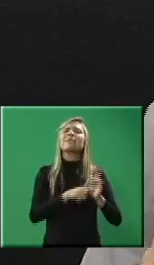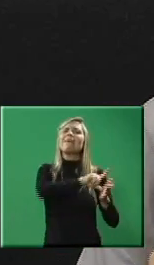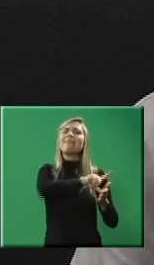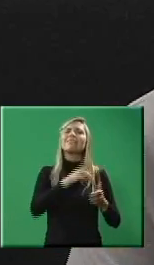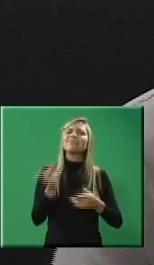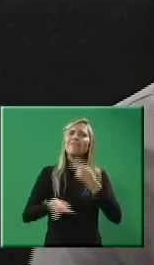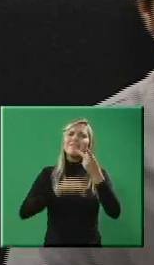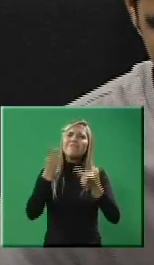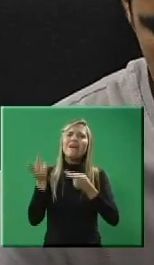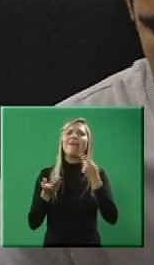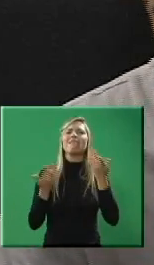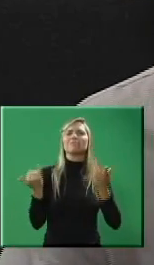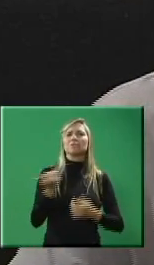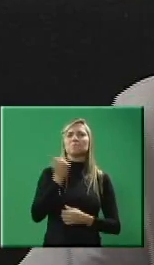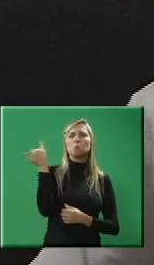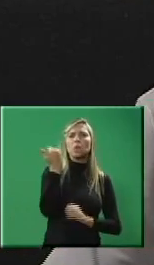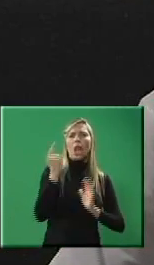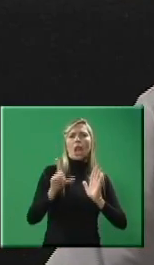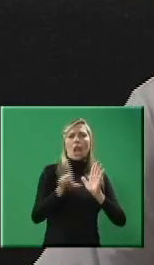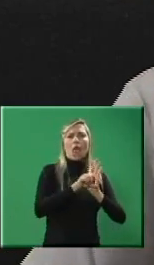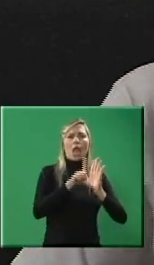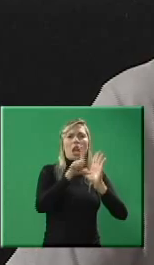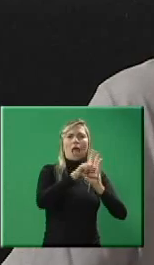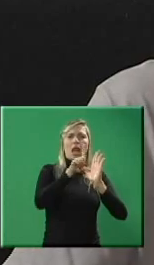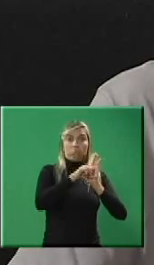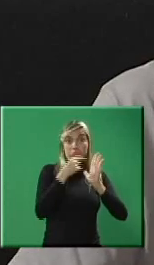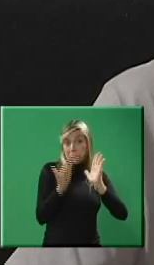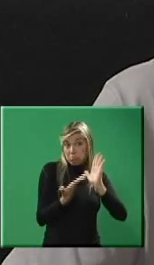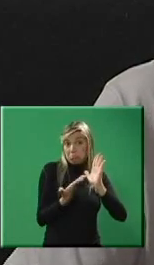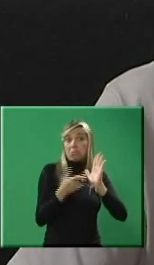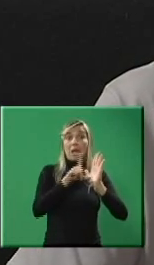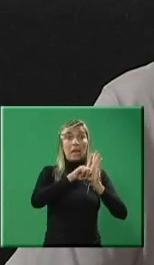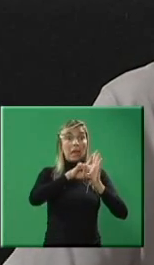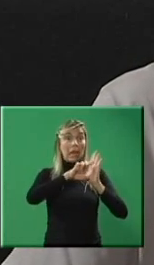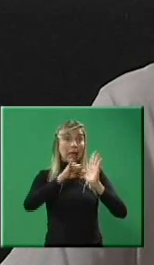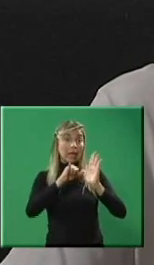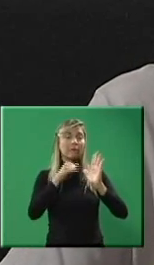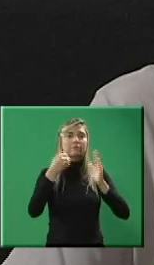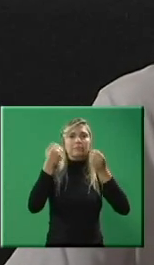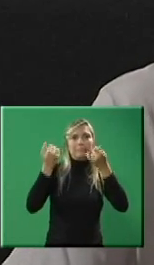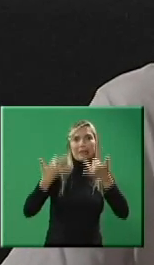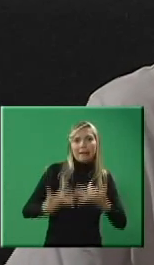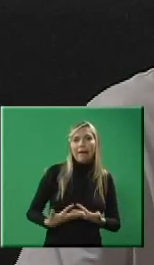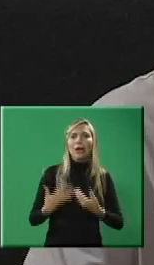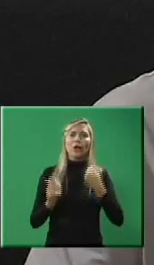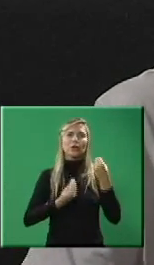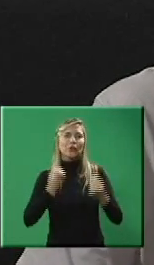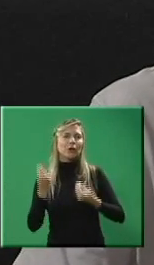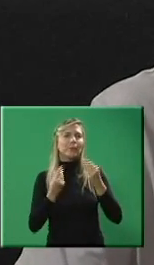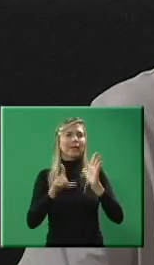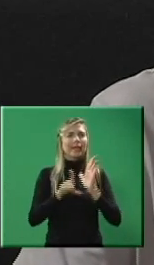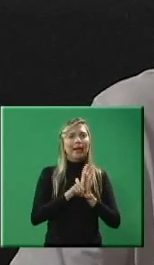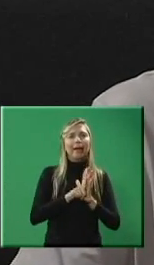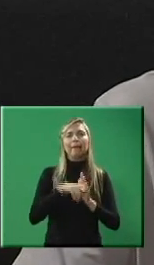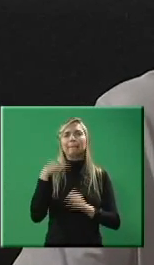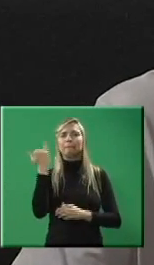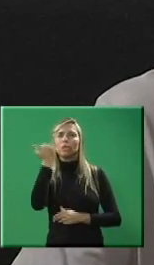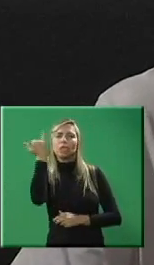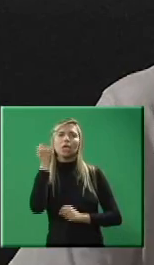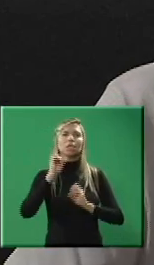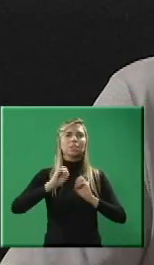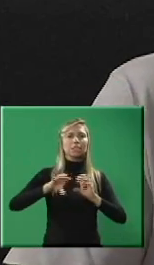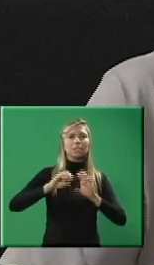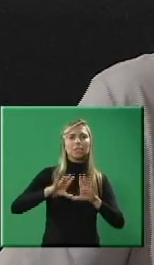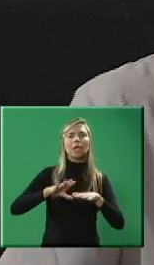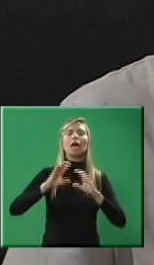Nós falamos aqui sobre a questão da legislação, né, que tenta acobertar a ideia